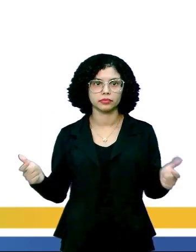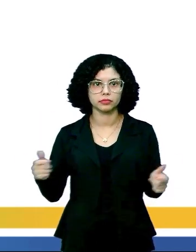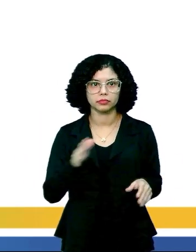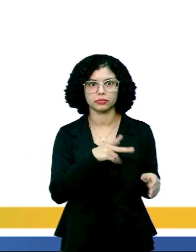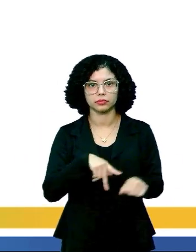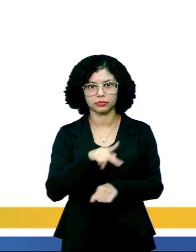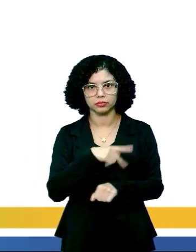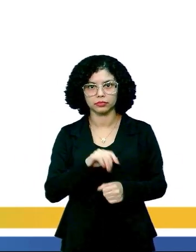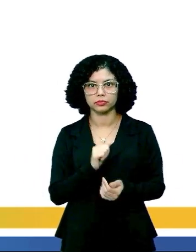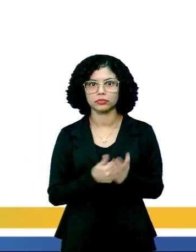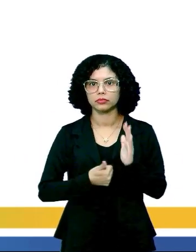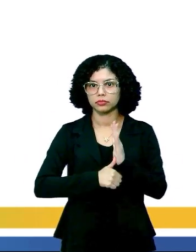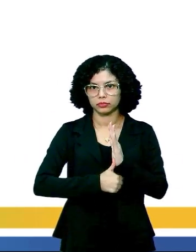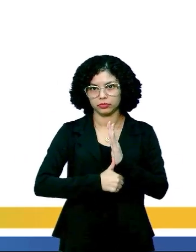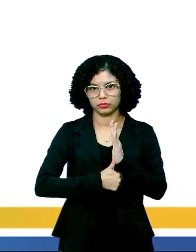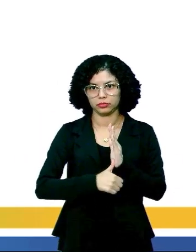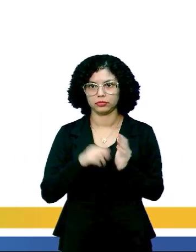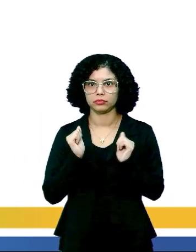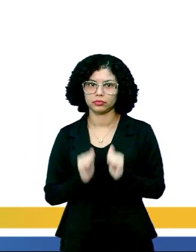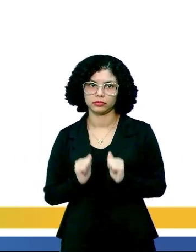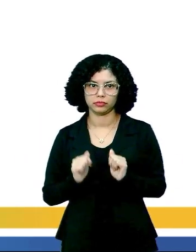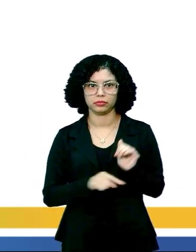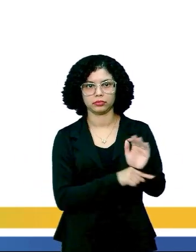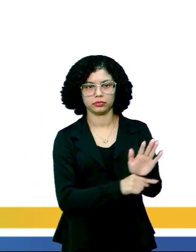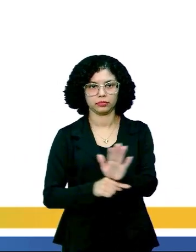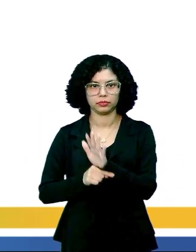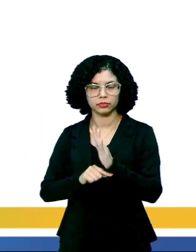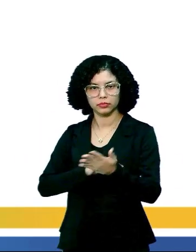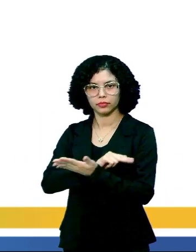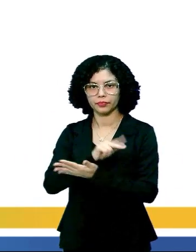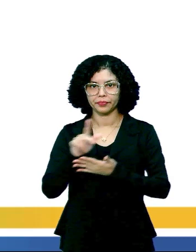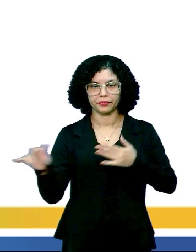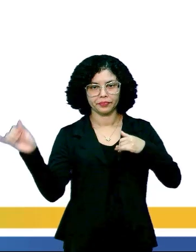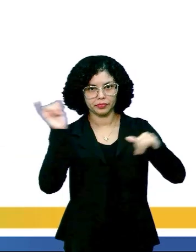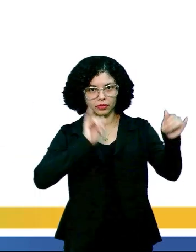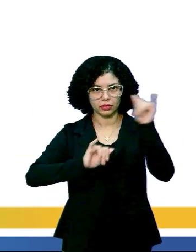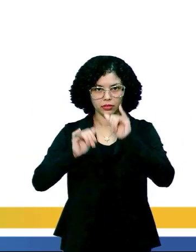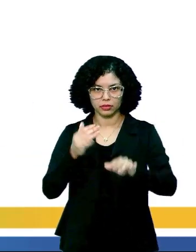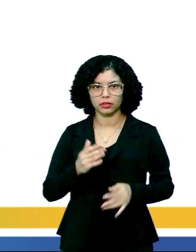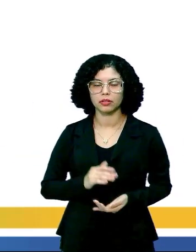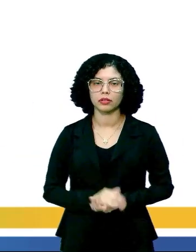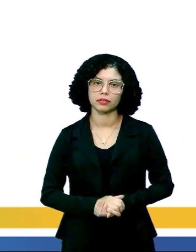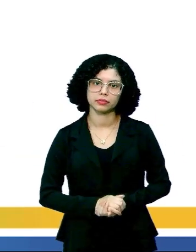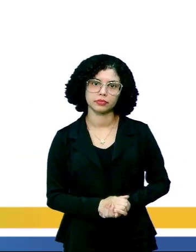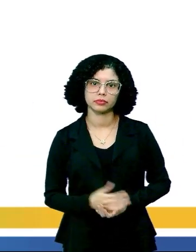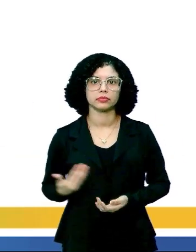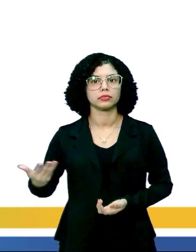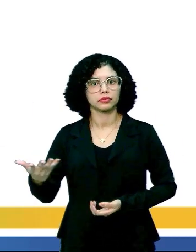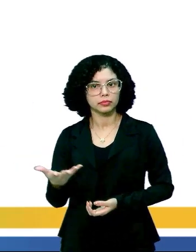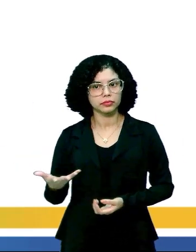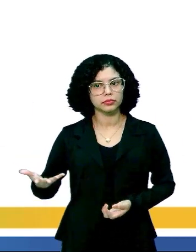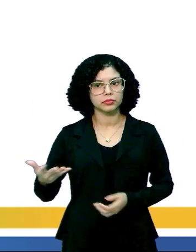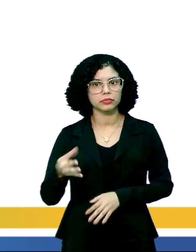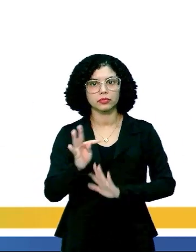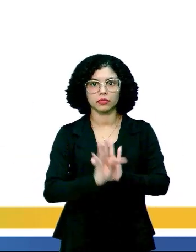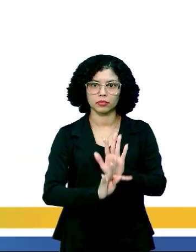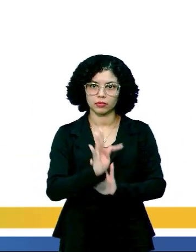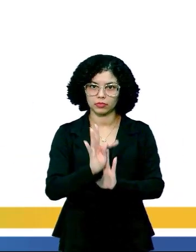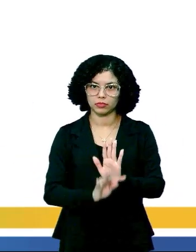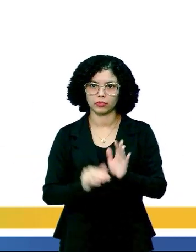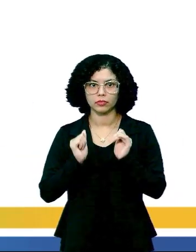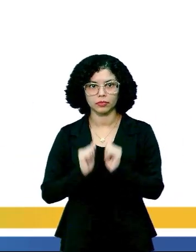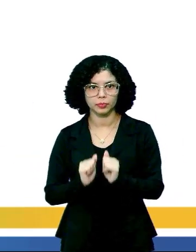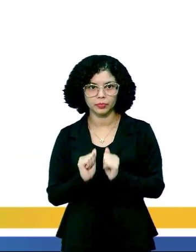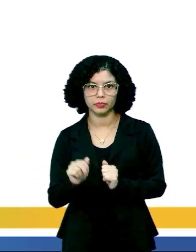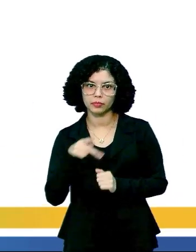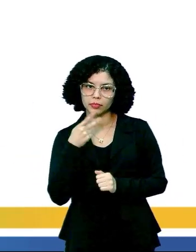grande parte dos países, os documentos de identidade podem apresentar diferentes informações. Com